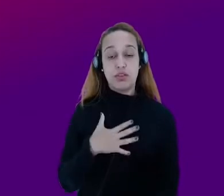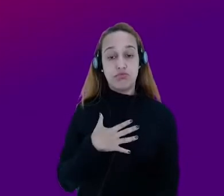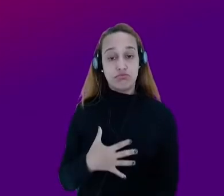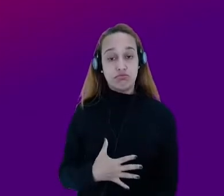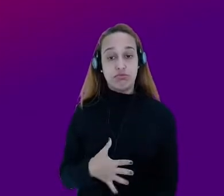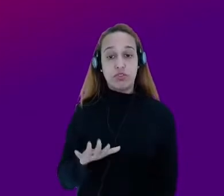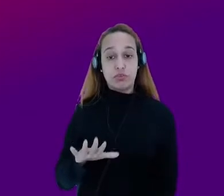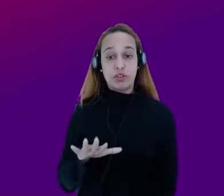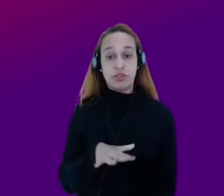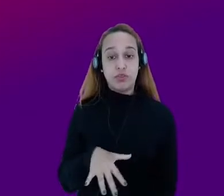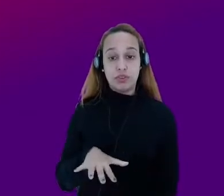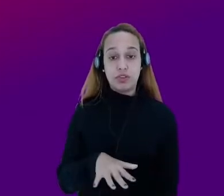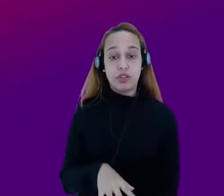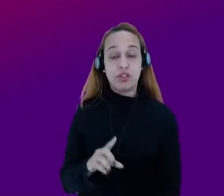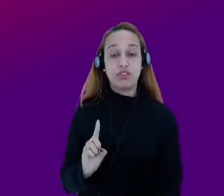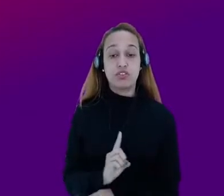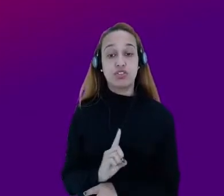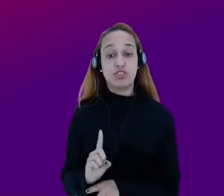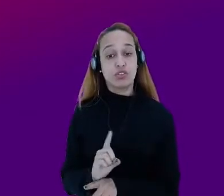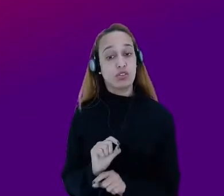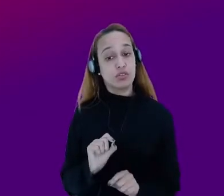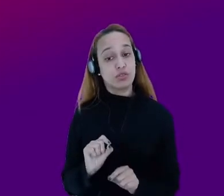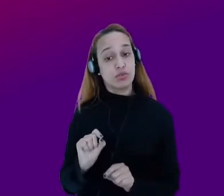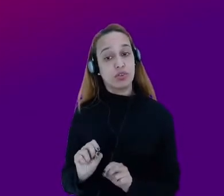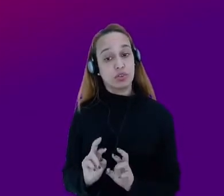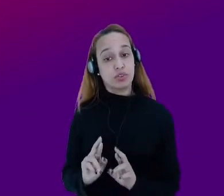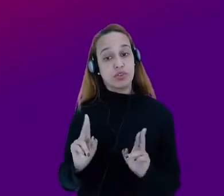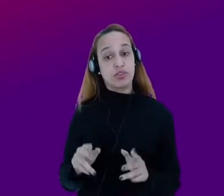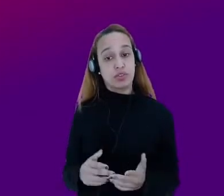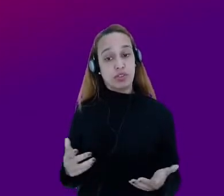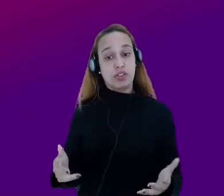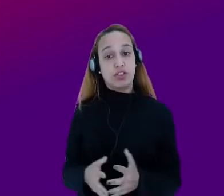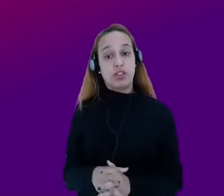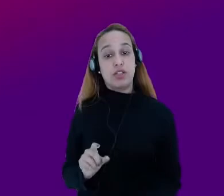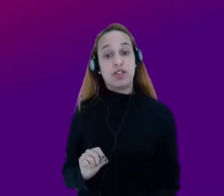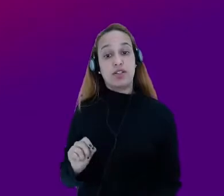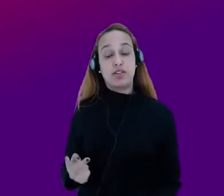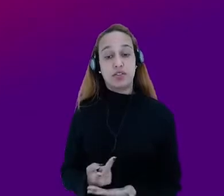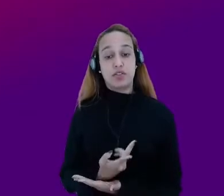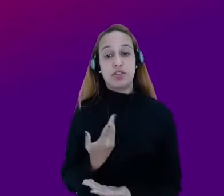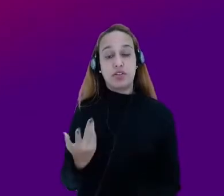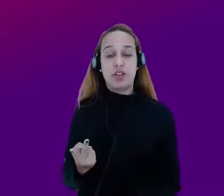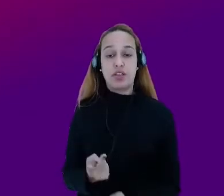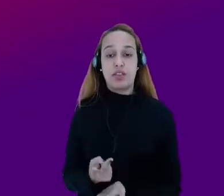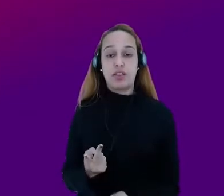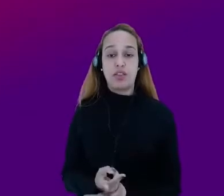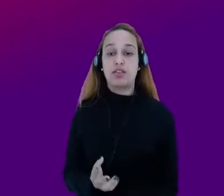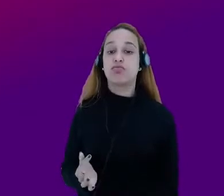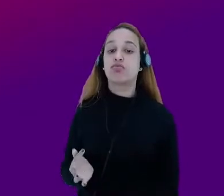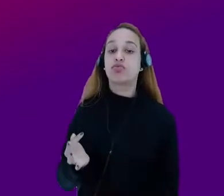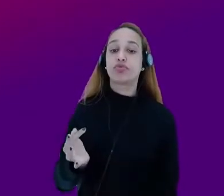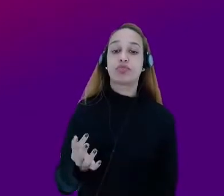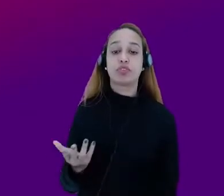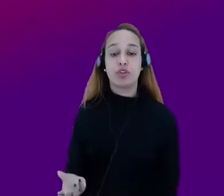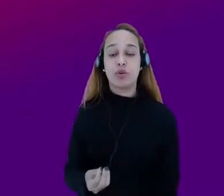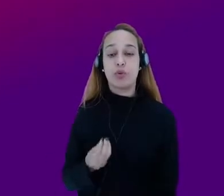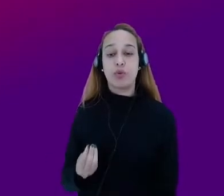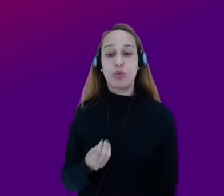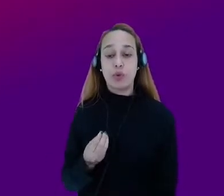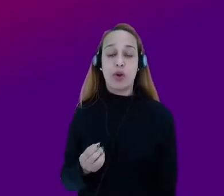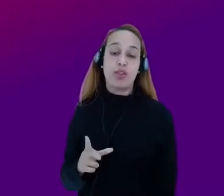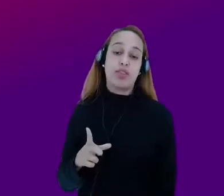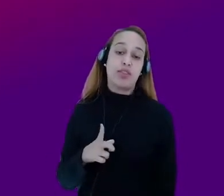ambiente digital, e isso faz toda a diferença, tá? Então, é isso que vai acontecer cada vez mais no futuro. Não dá para ter uma